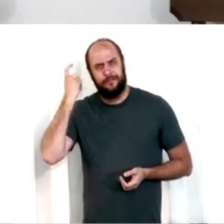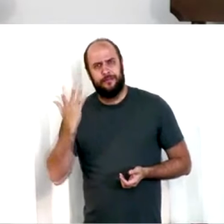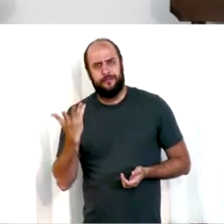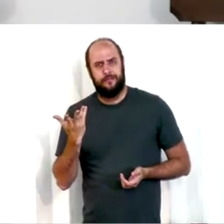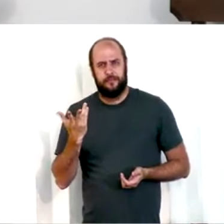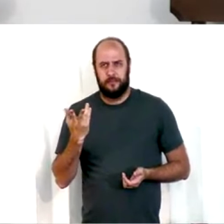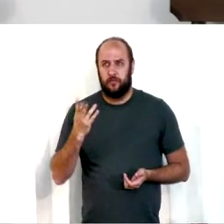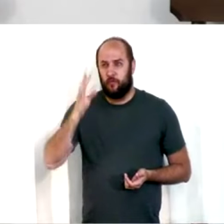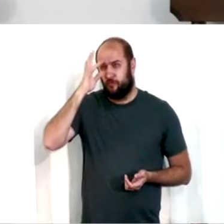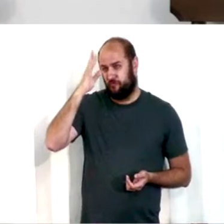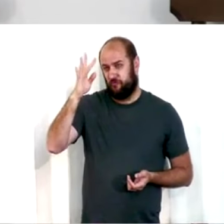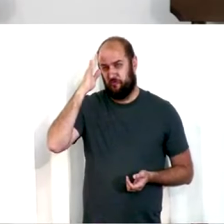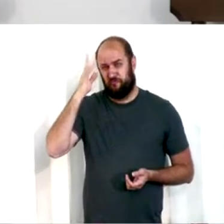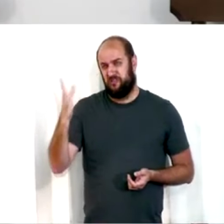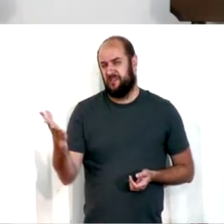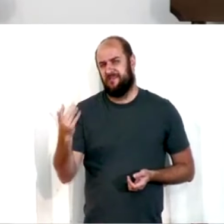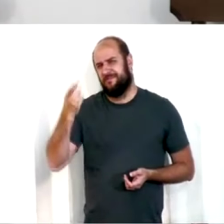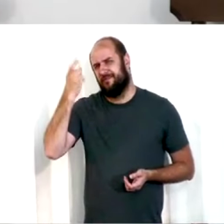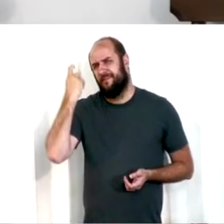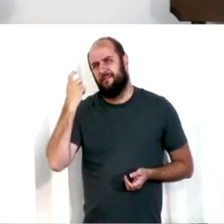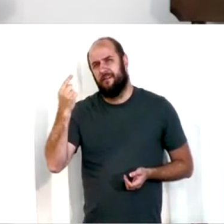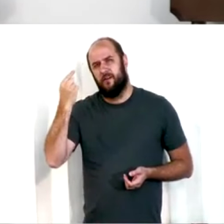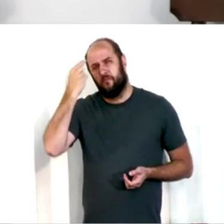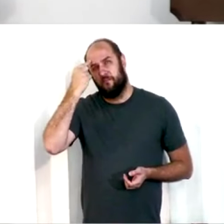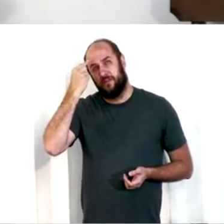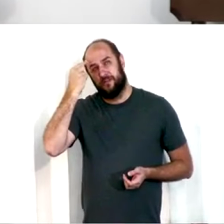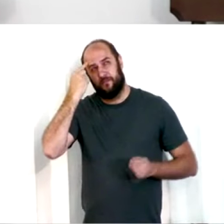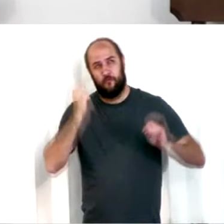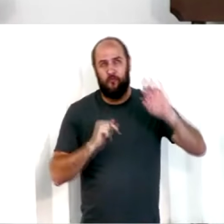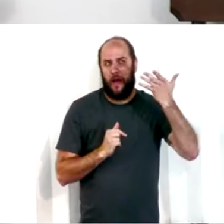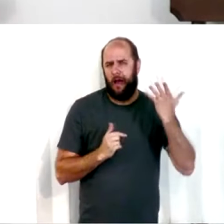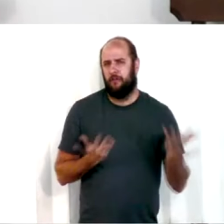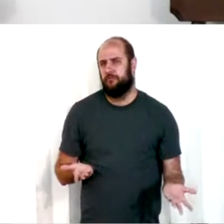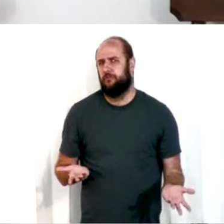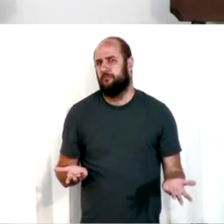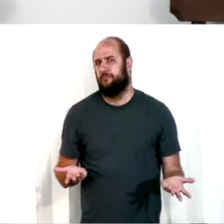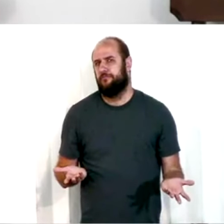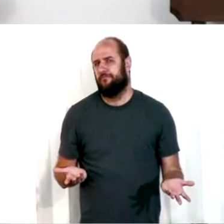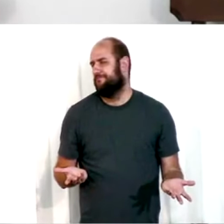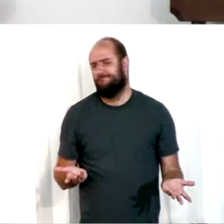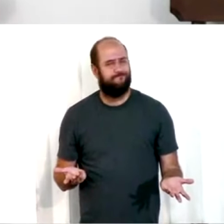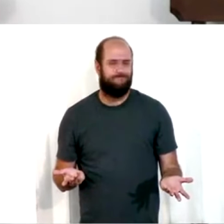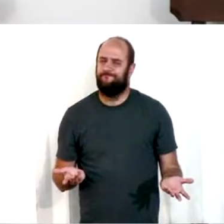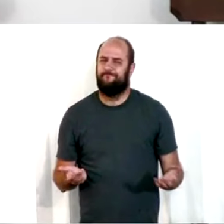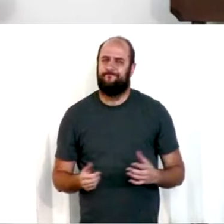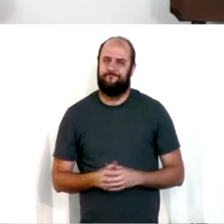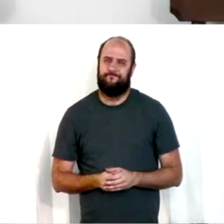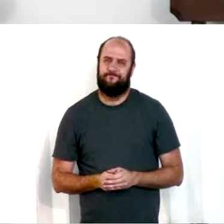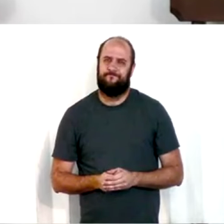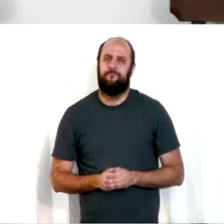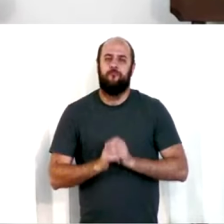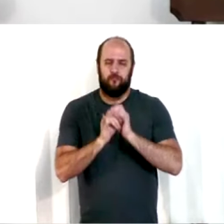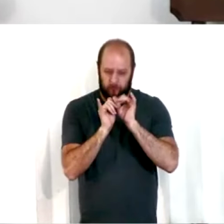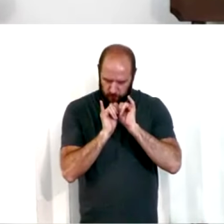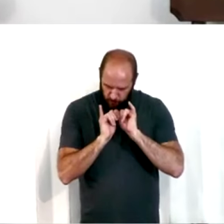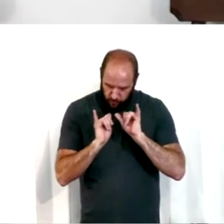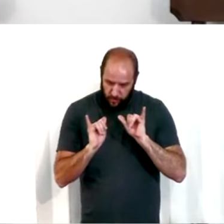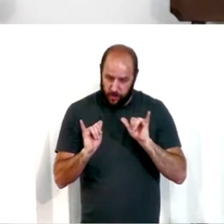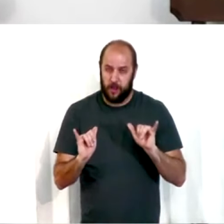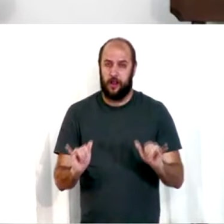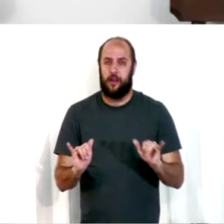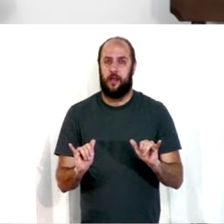vãs filosofias? Será que ele usa de raciocínios falazes? Não. Ele fala que